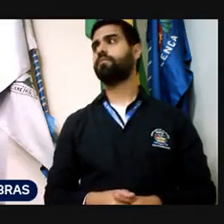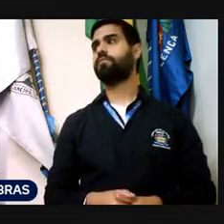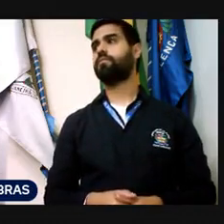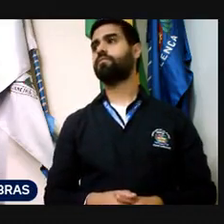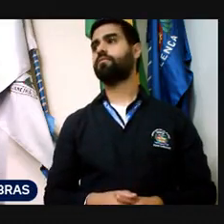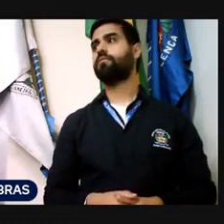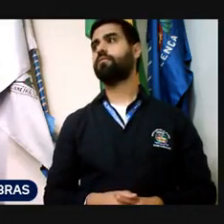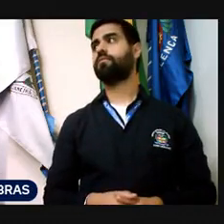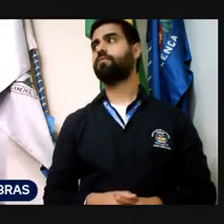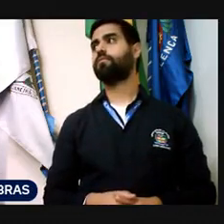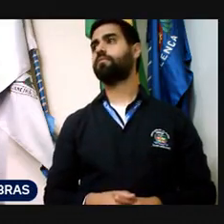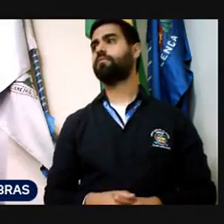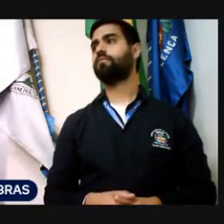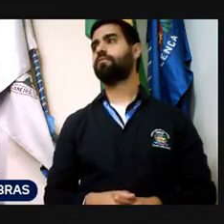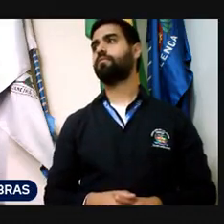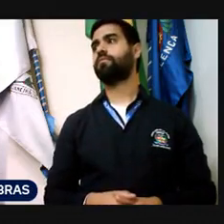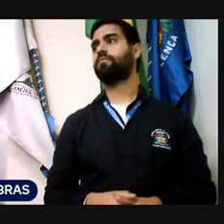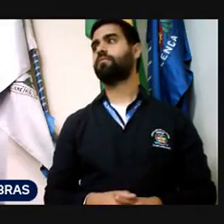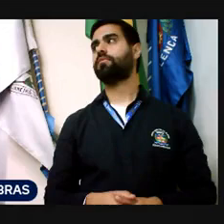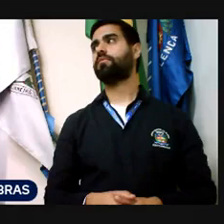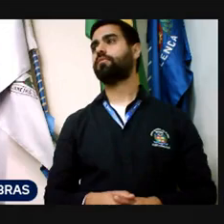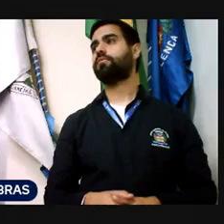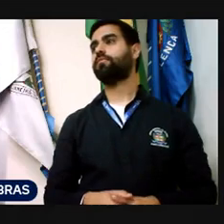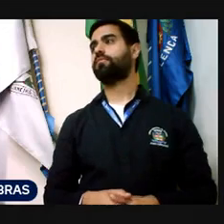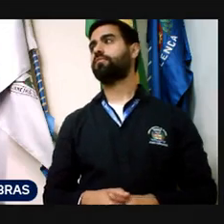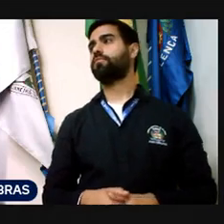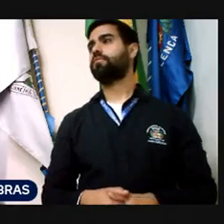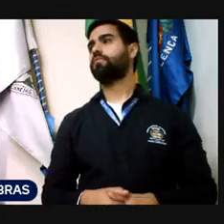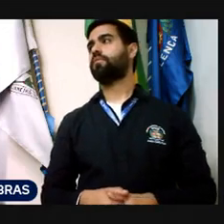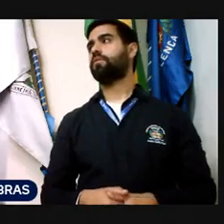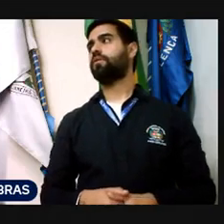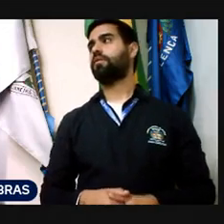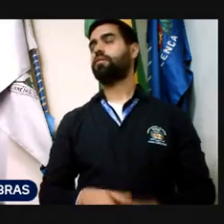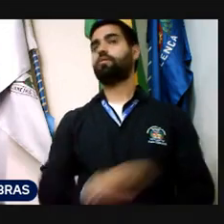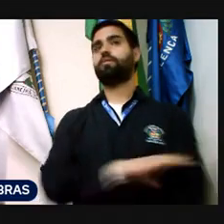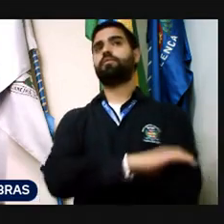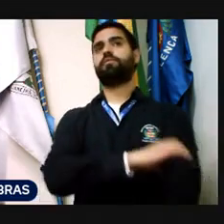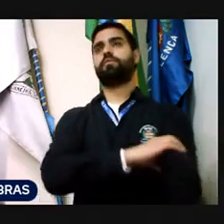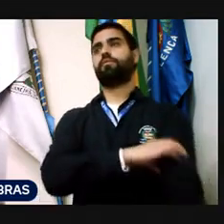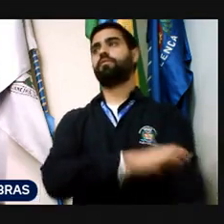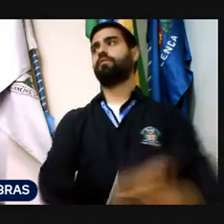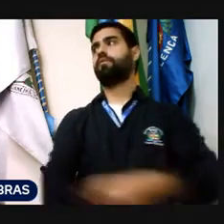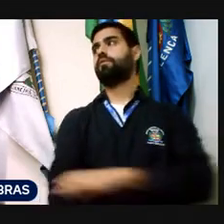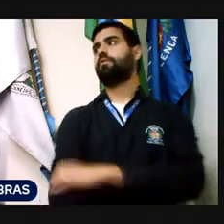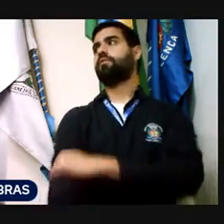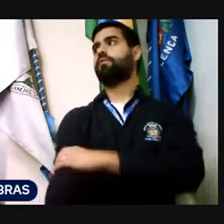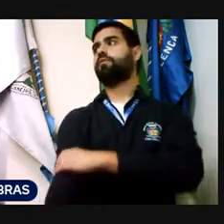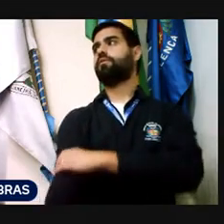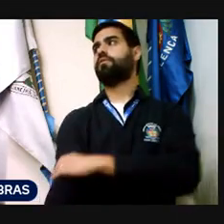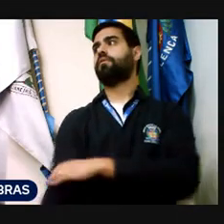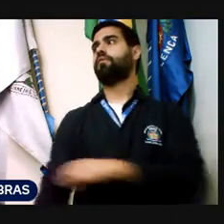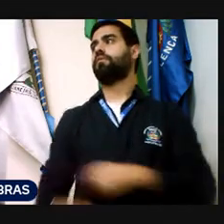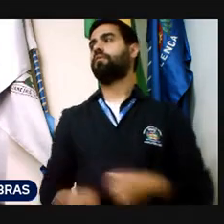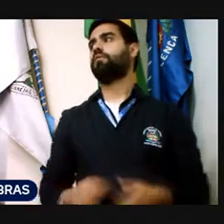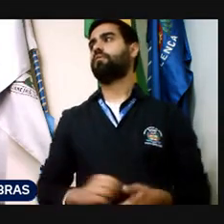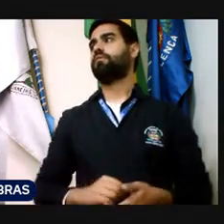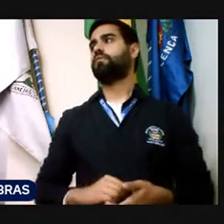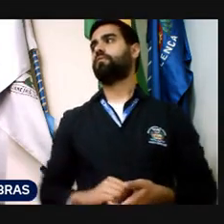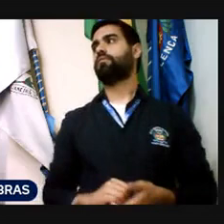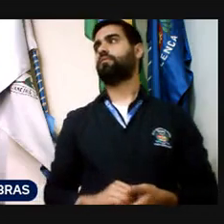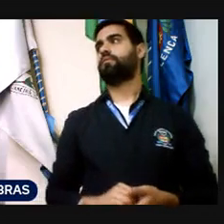porque eu solicito informações da Comissão de Transporte. Aí eu não sei se poderia ser alterado ao invés de indicação. Ela diz...